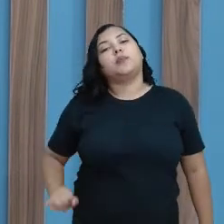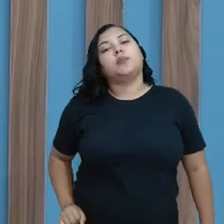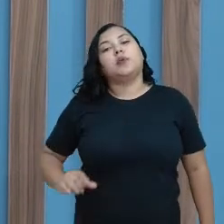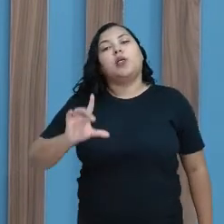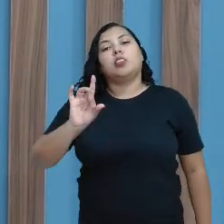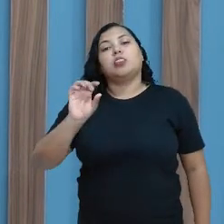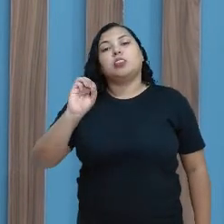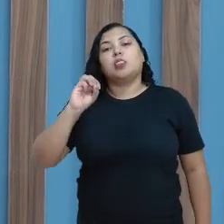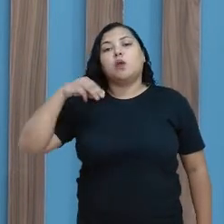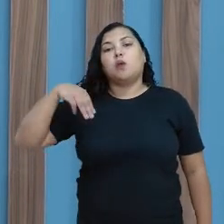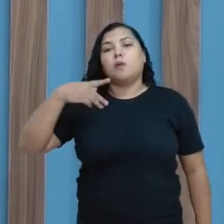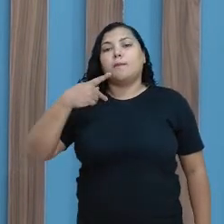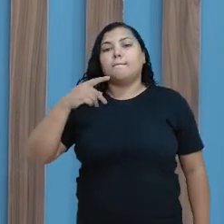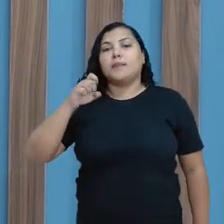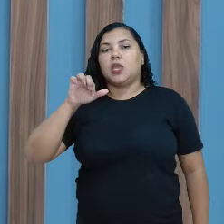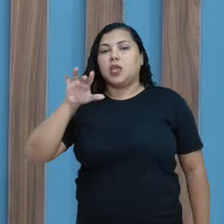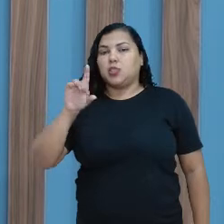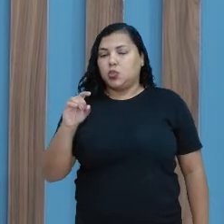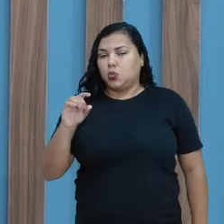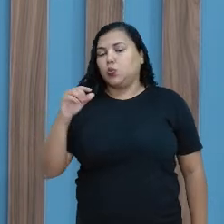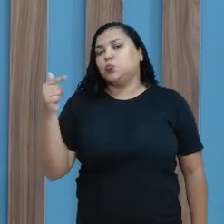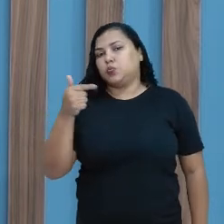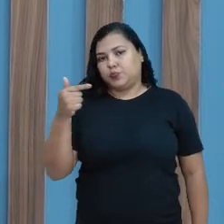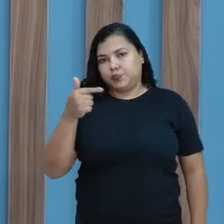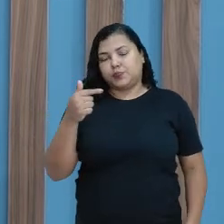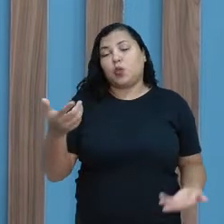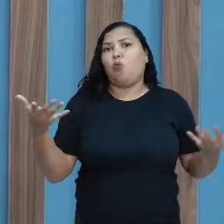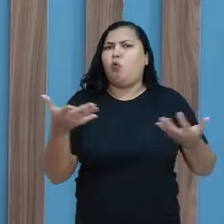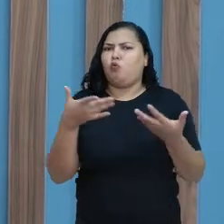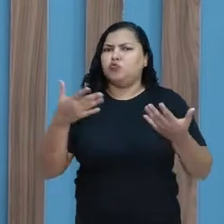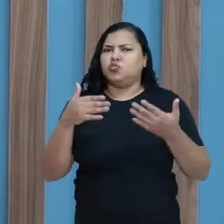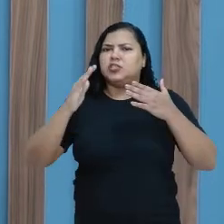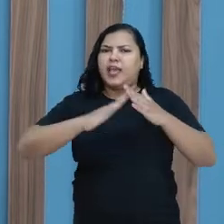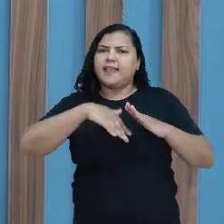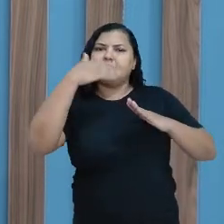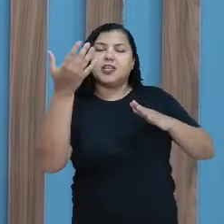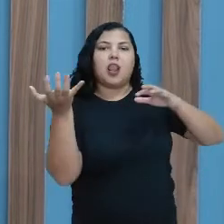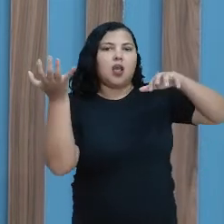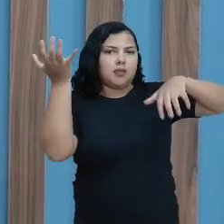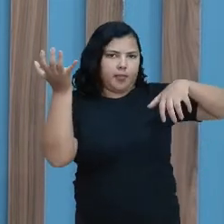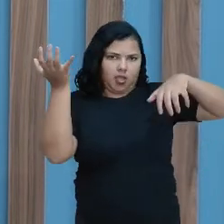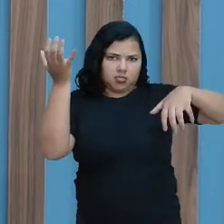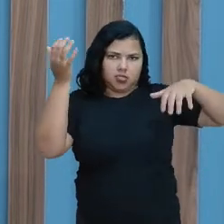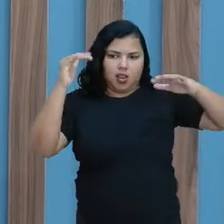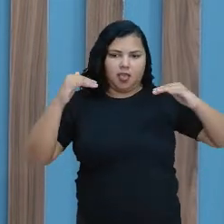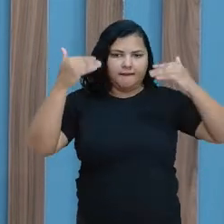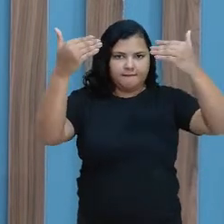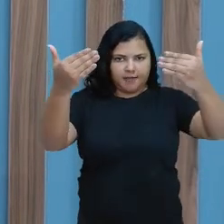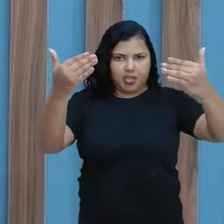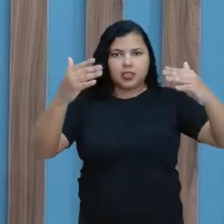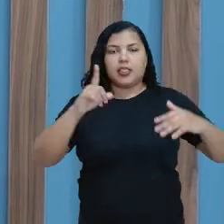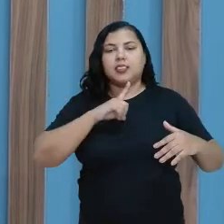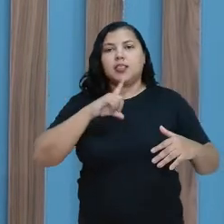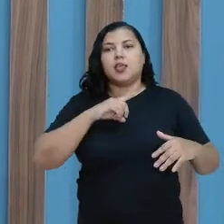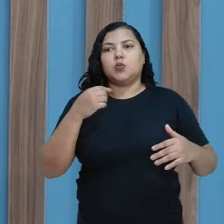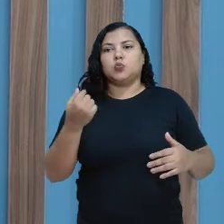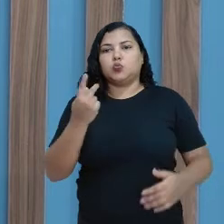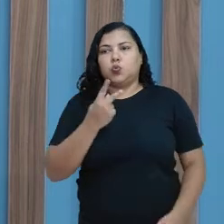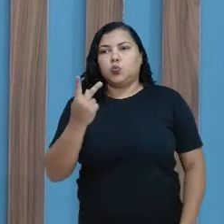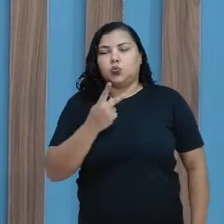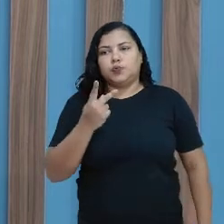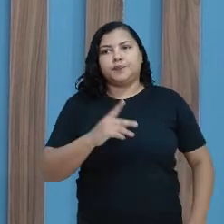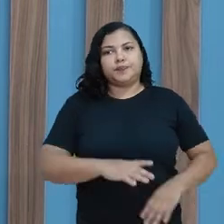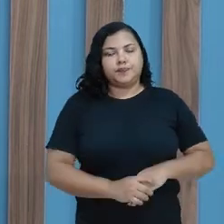aqueles soldados com a roupa branca bonita, que hoje estão em frente ao palácio, né, em Brasília, são a guarda presidencial, antes era a